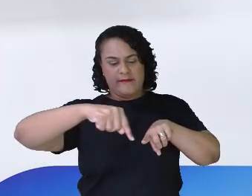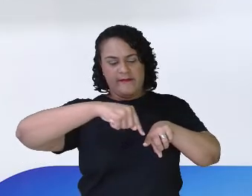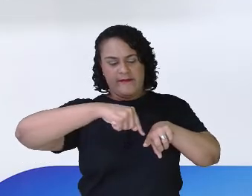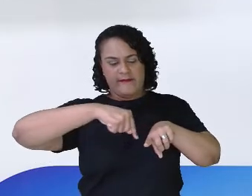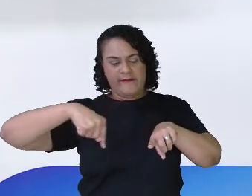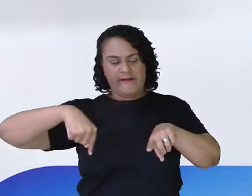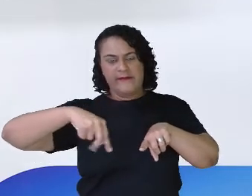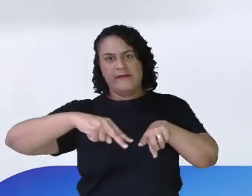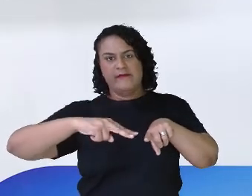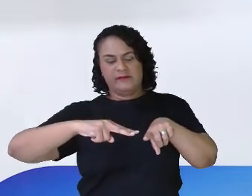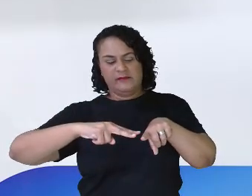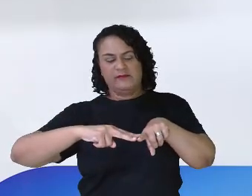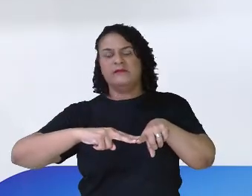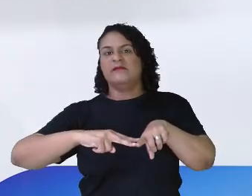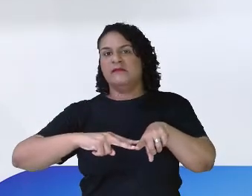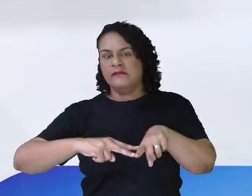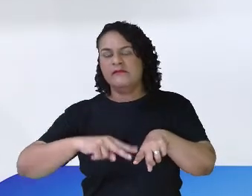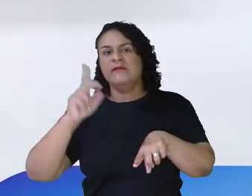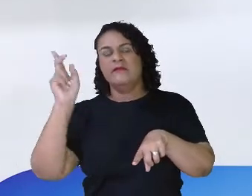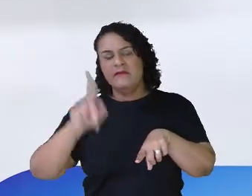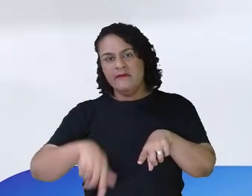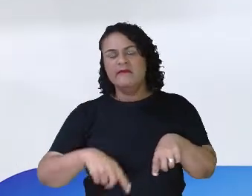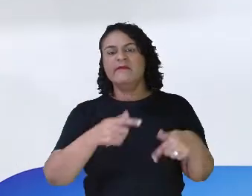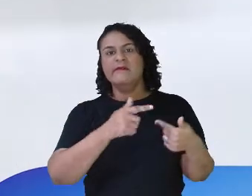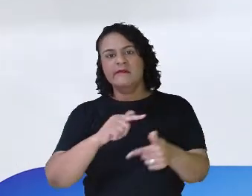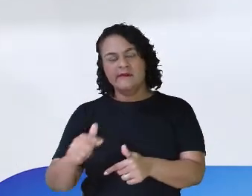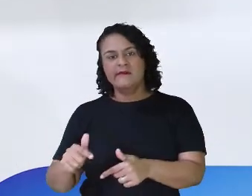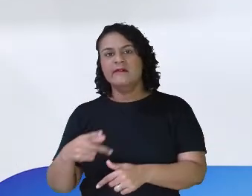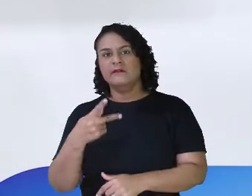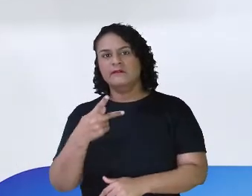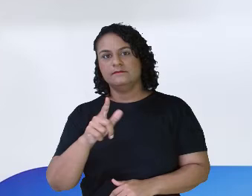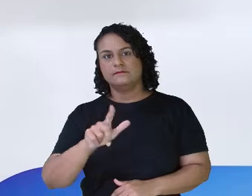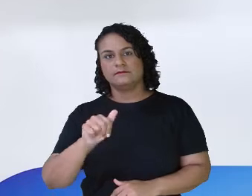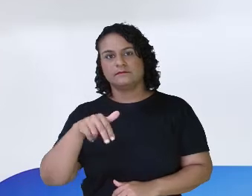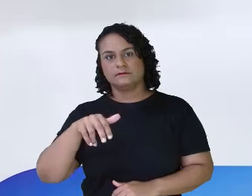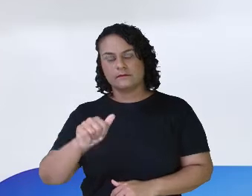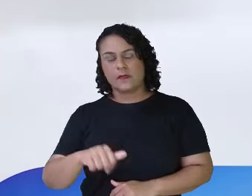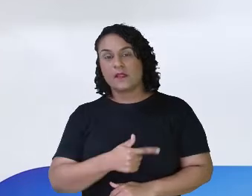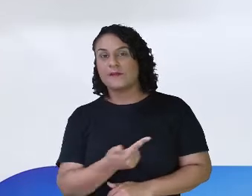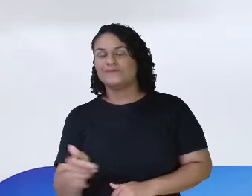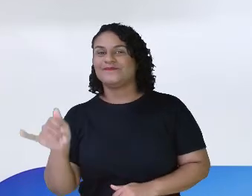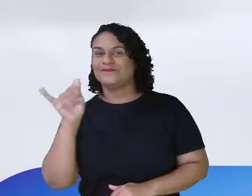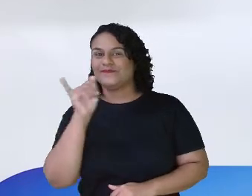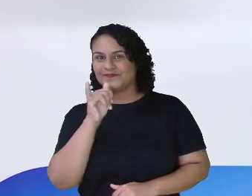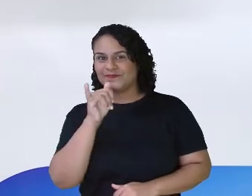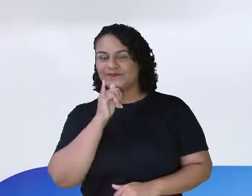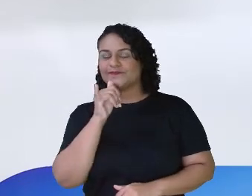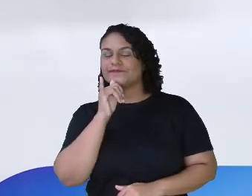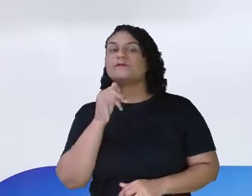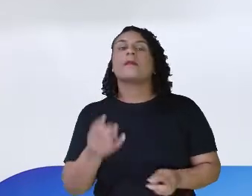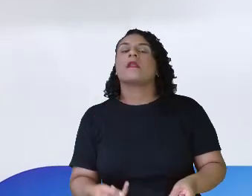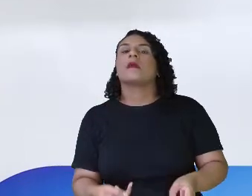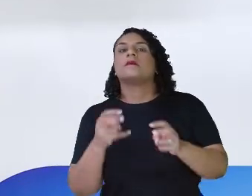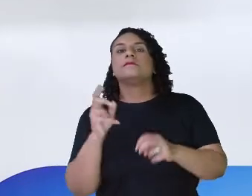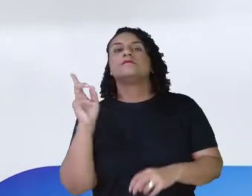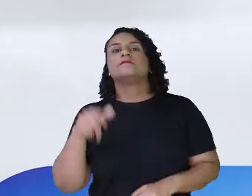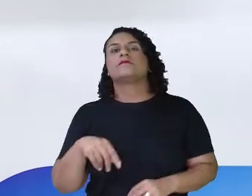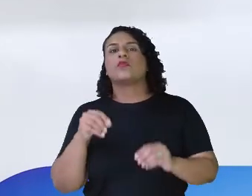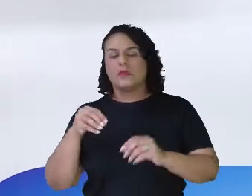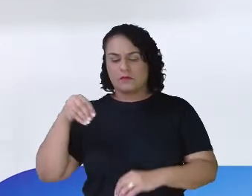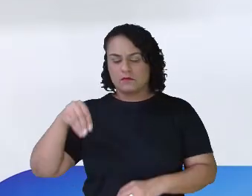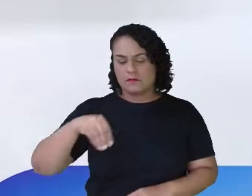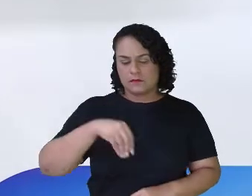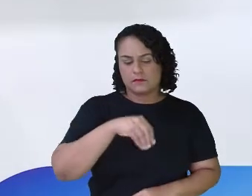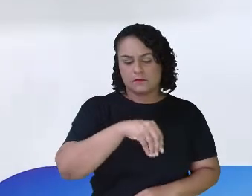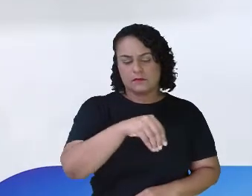contornasse. Figura geométrica plana. Outro exemplo que a gente pode ver é o tabuleiro. Tabuleiro